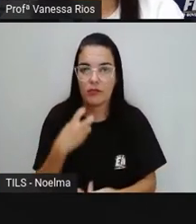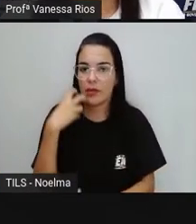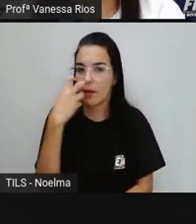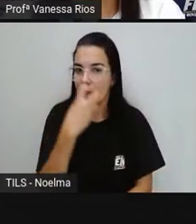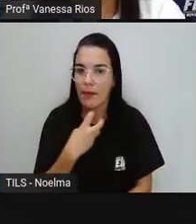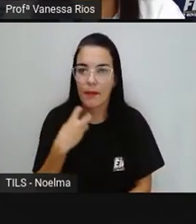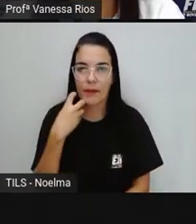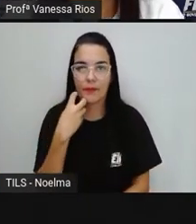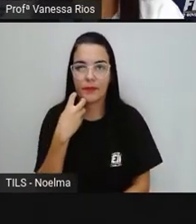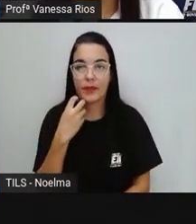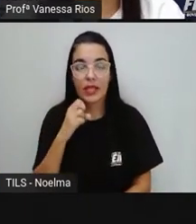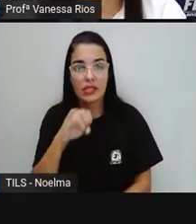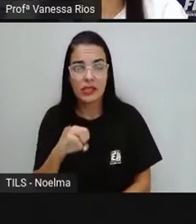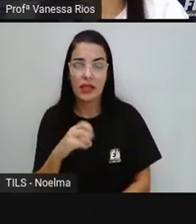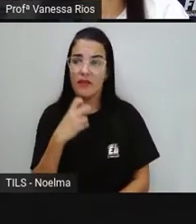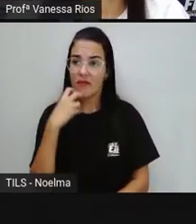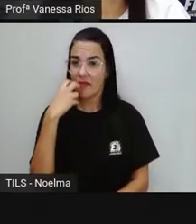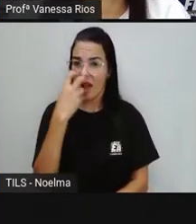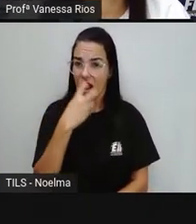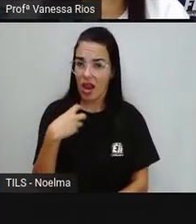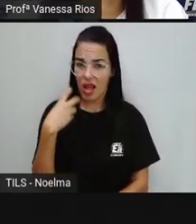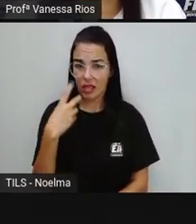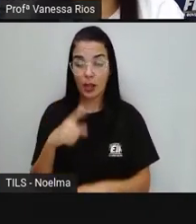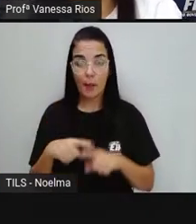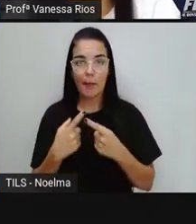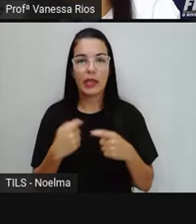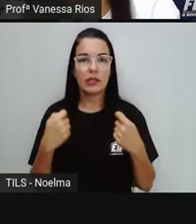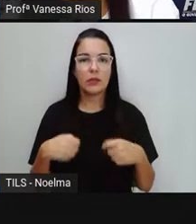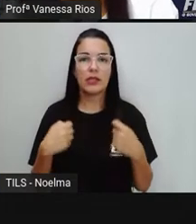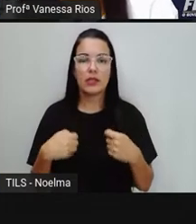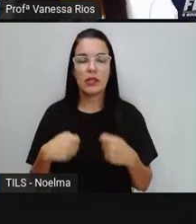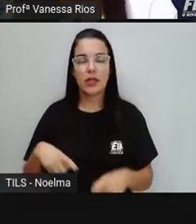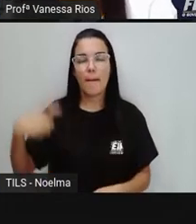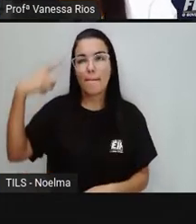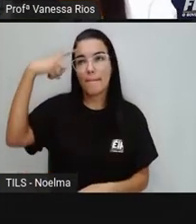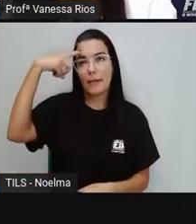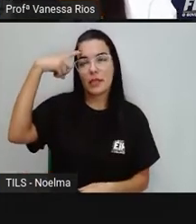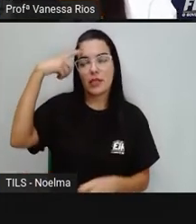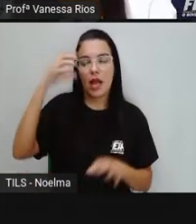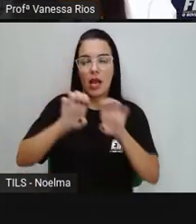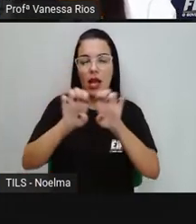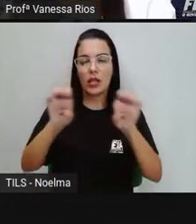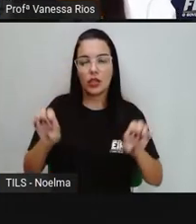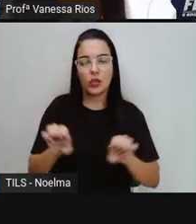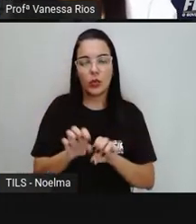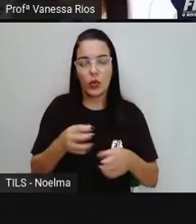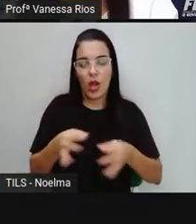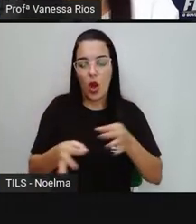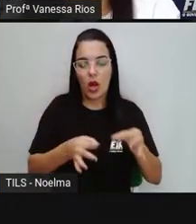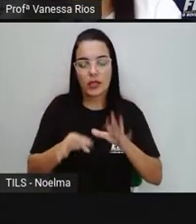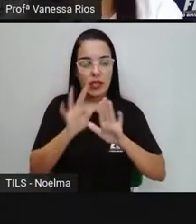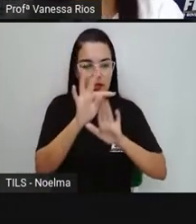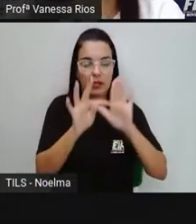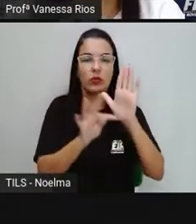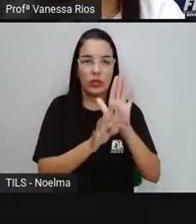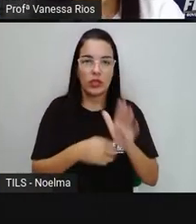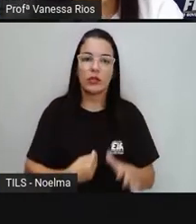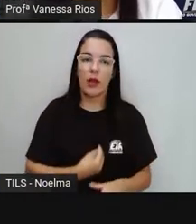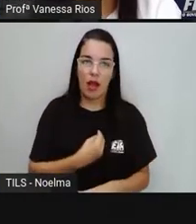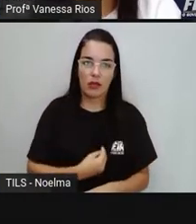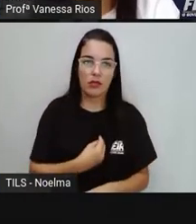que seja falando, né, a parte pensada, o planejamento da estrutura e organização do texto, ela